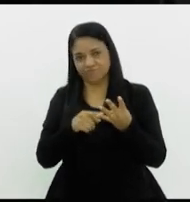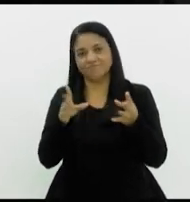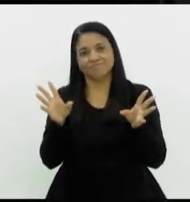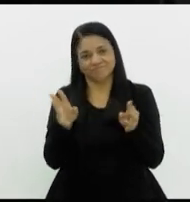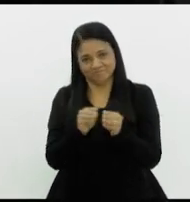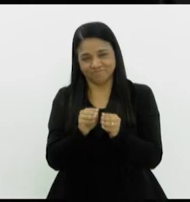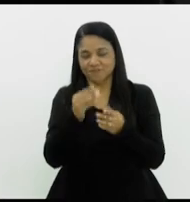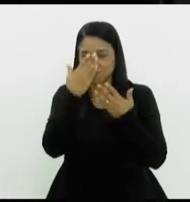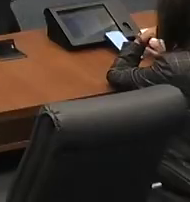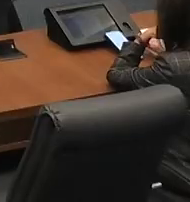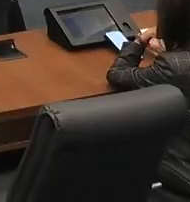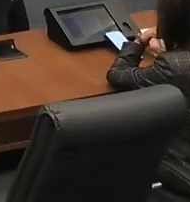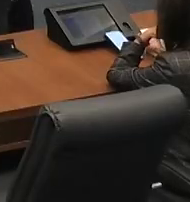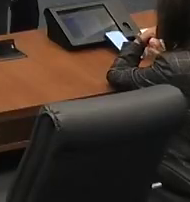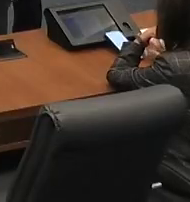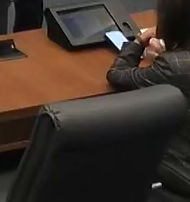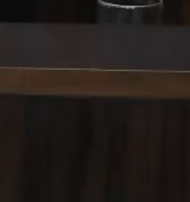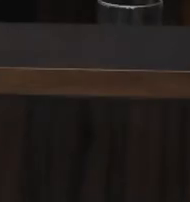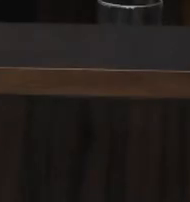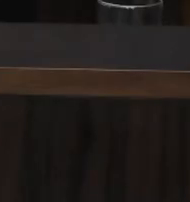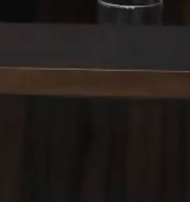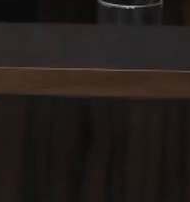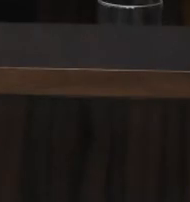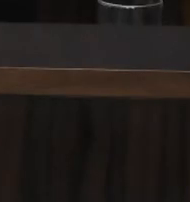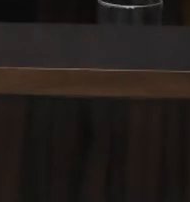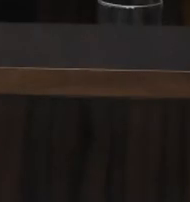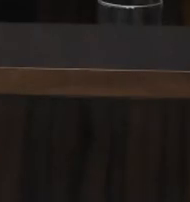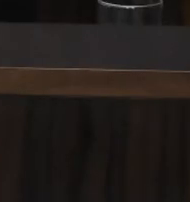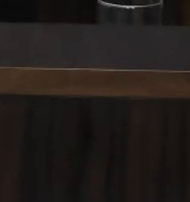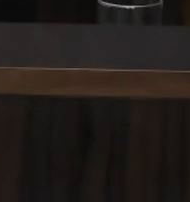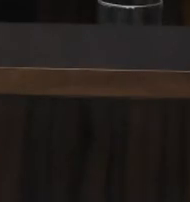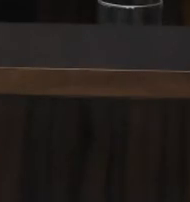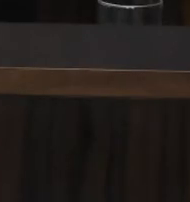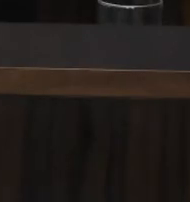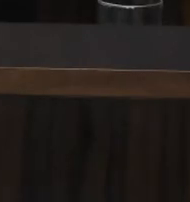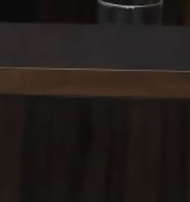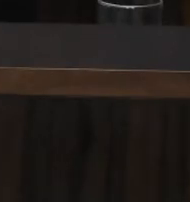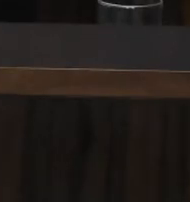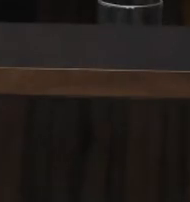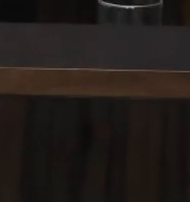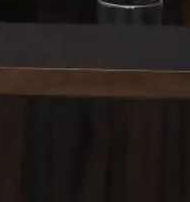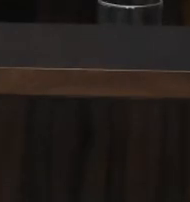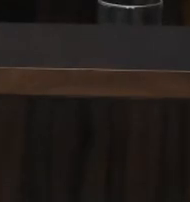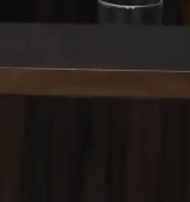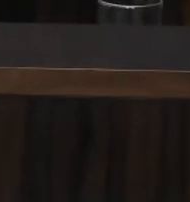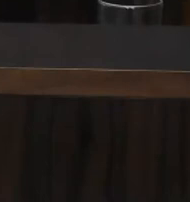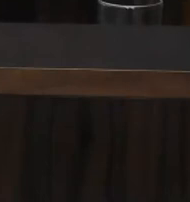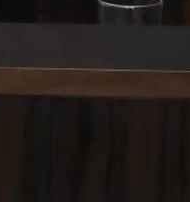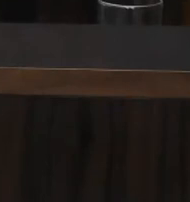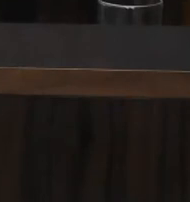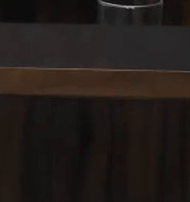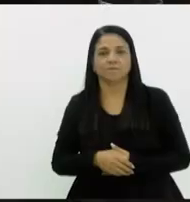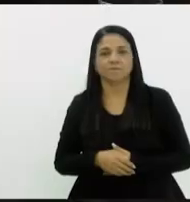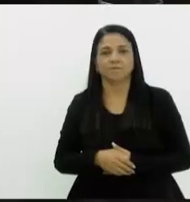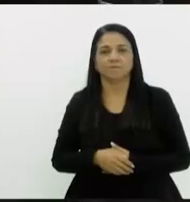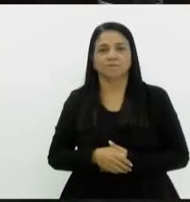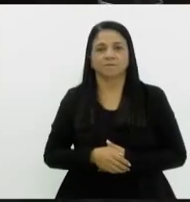Muito obrigado. Próxima oradora inscrita, a nobre deputada Élica Takimoto, para